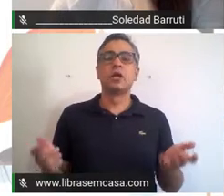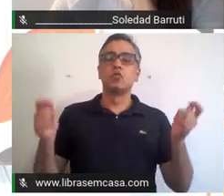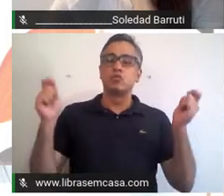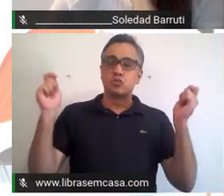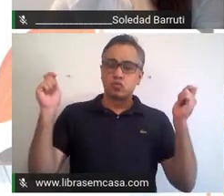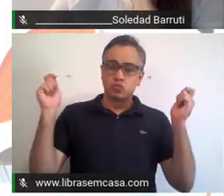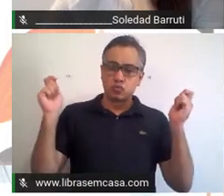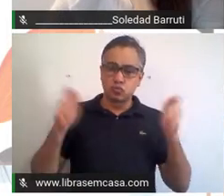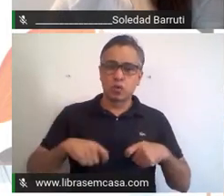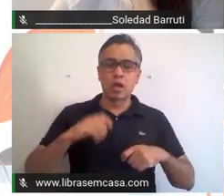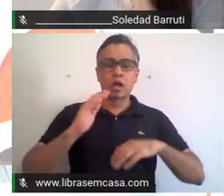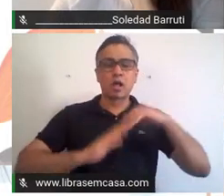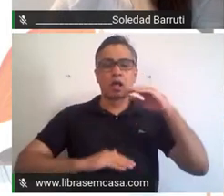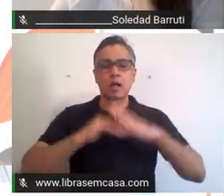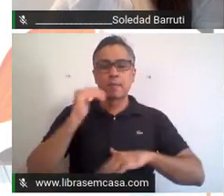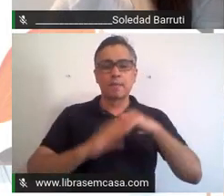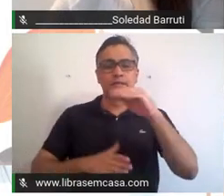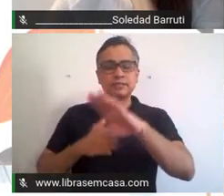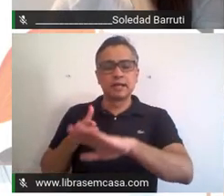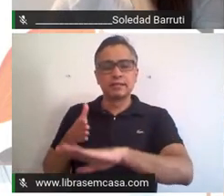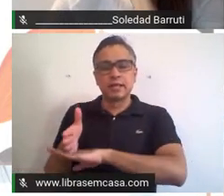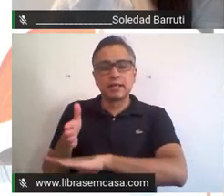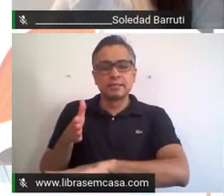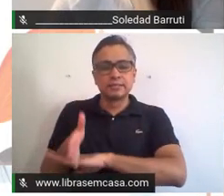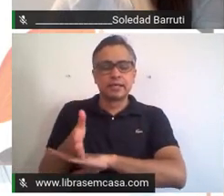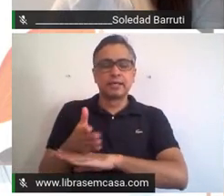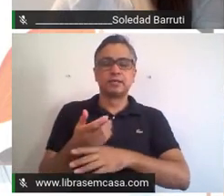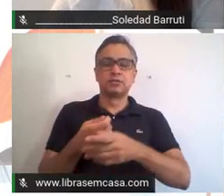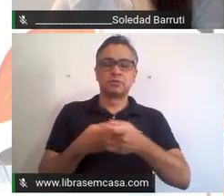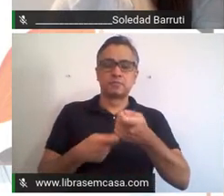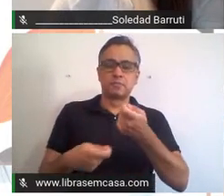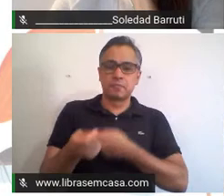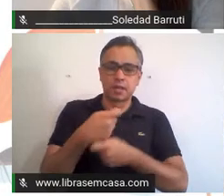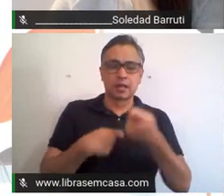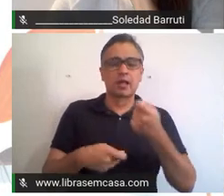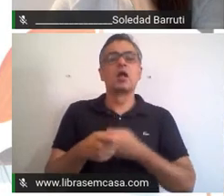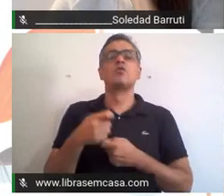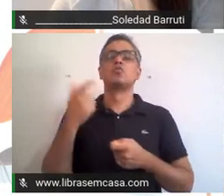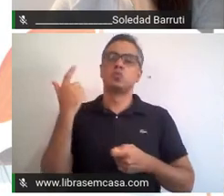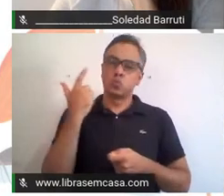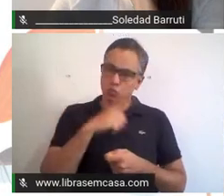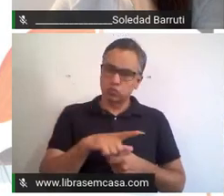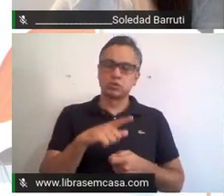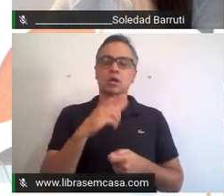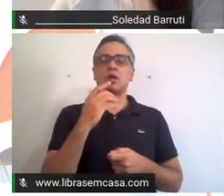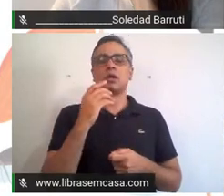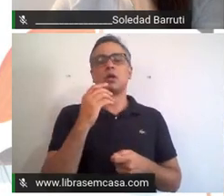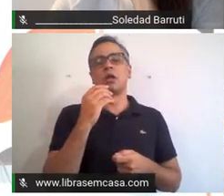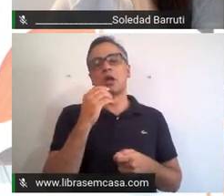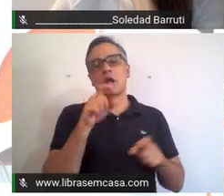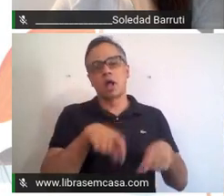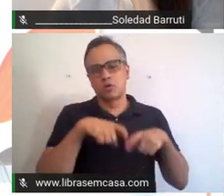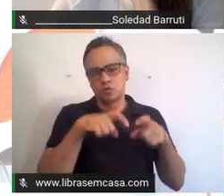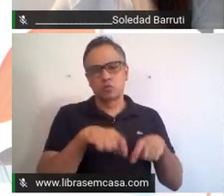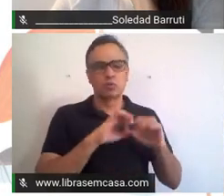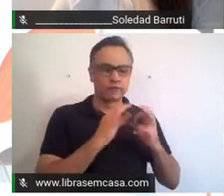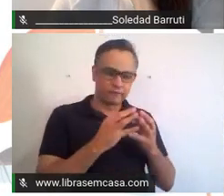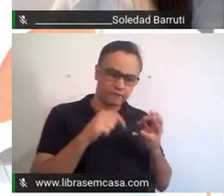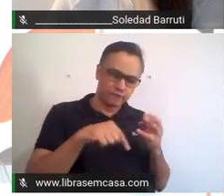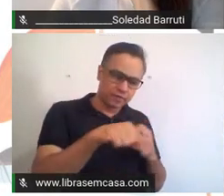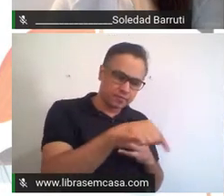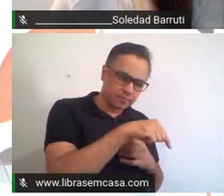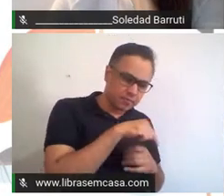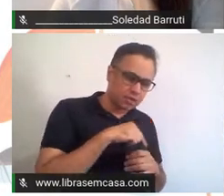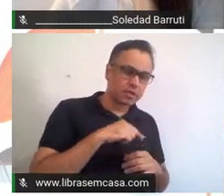capacidade de acesso a mercados que, por outro lado, gera para a agricultura familiar, para essas famílias,